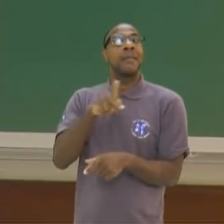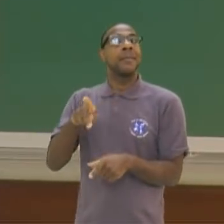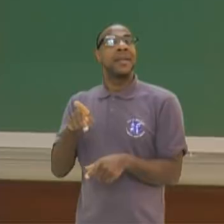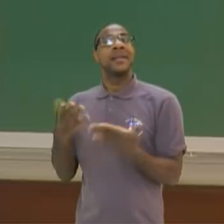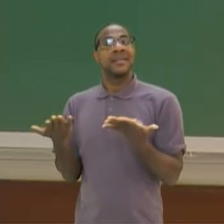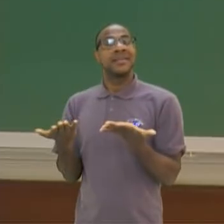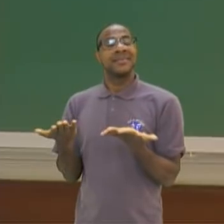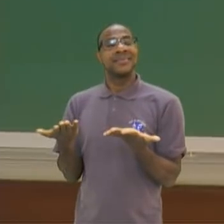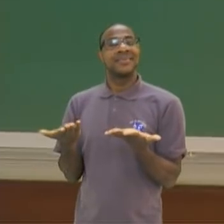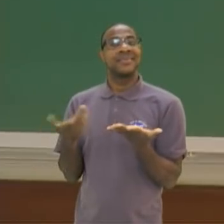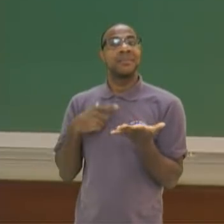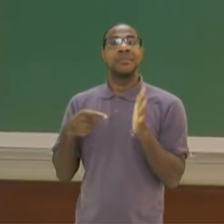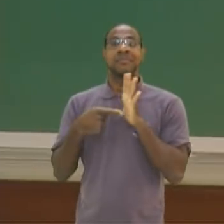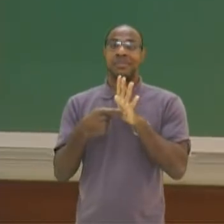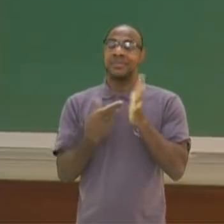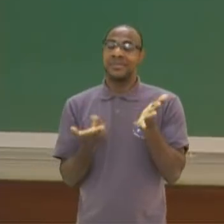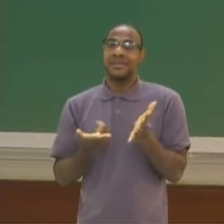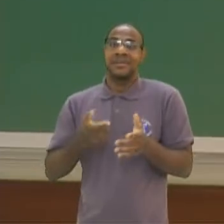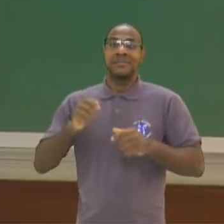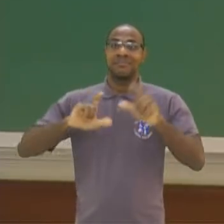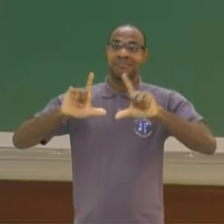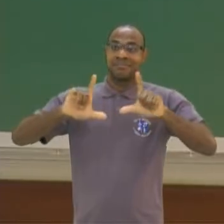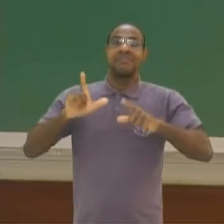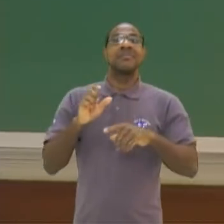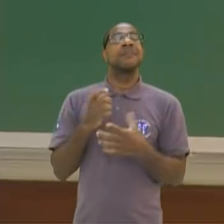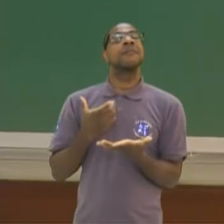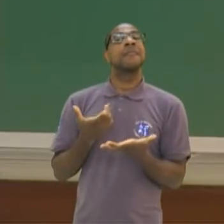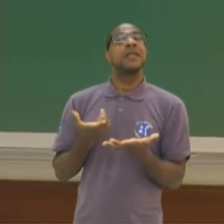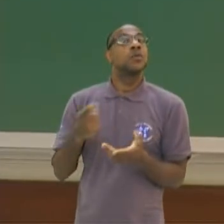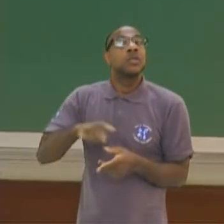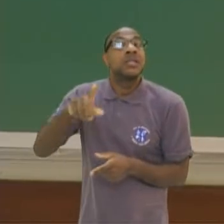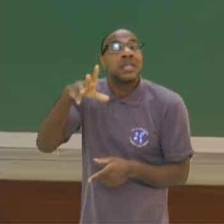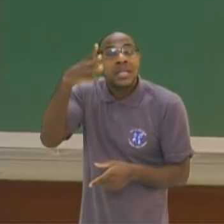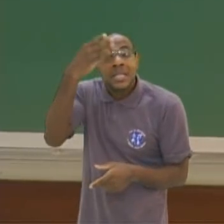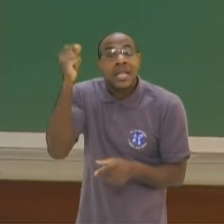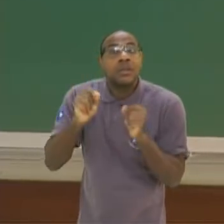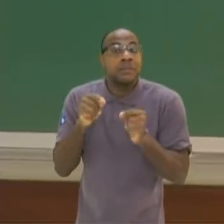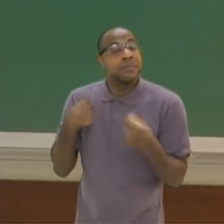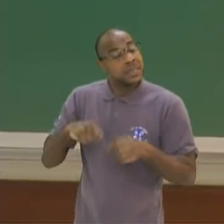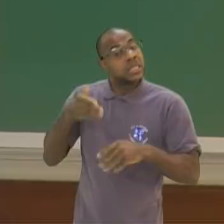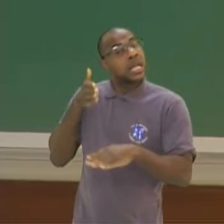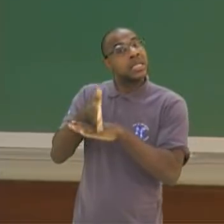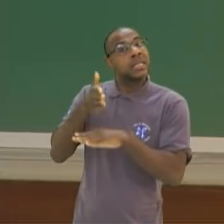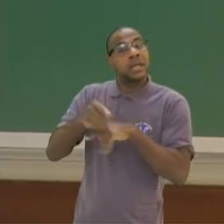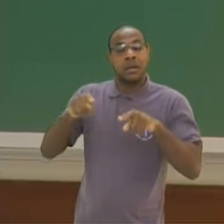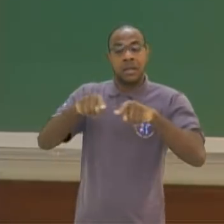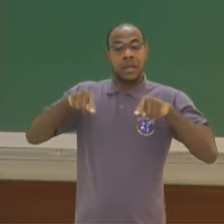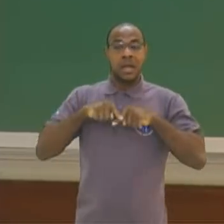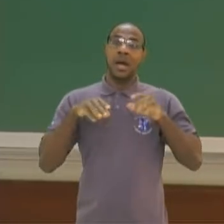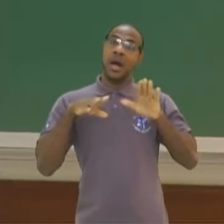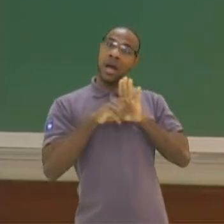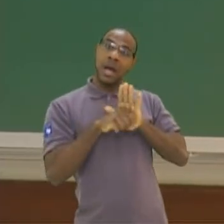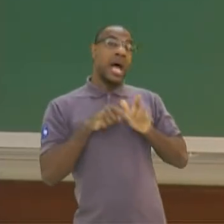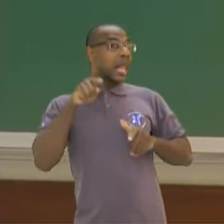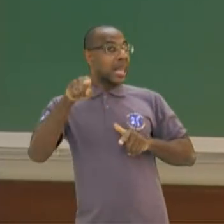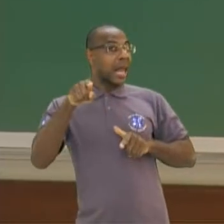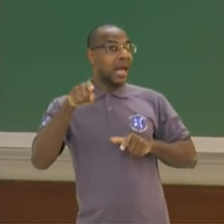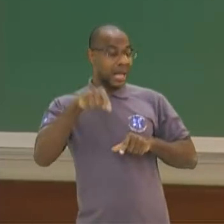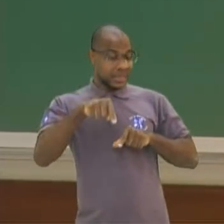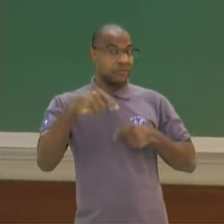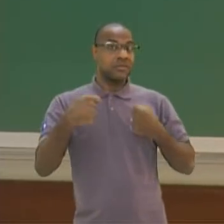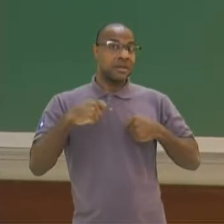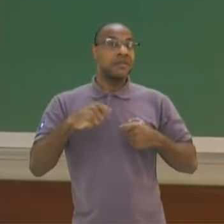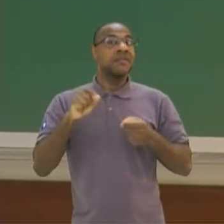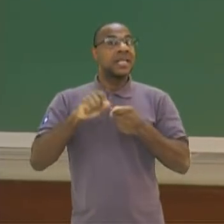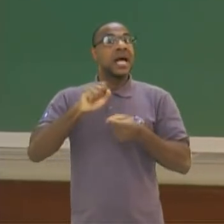tem mais coisas para você fazer. Não se esqueça que você também tem que acessar o Classroom, o Google Classroom. Lá você vai resolver